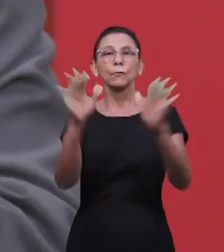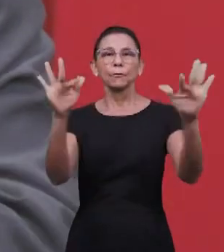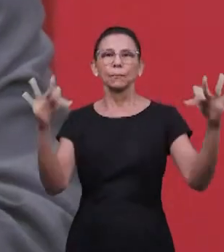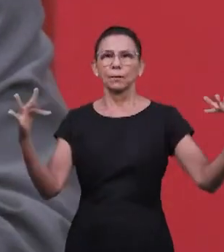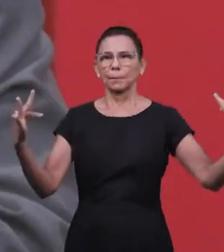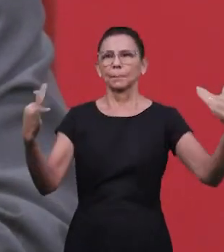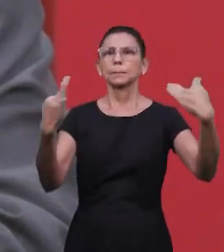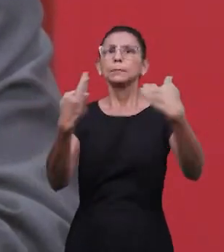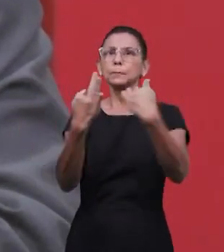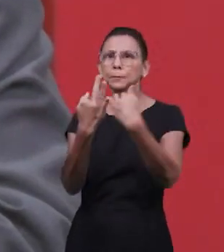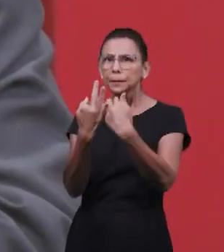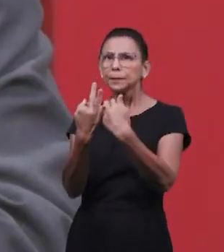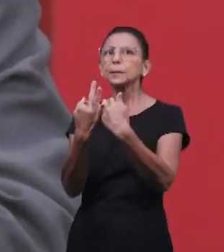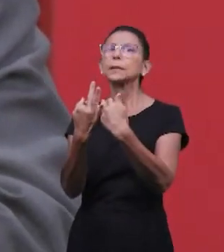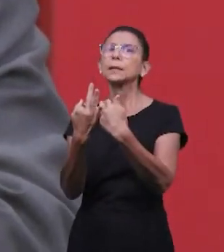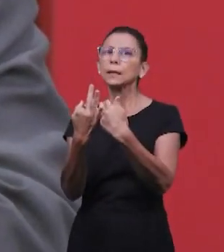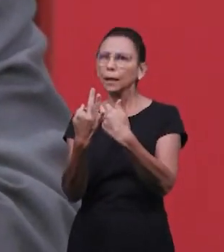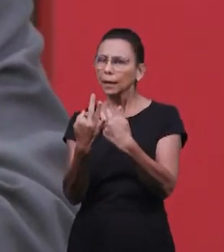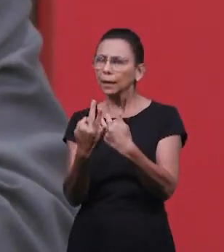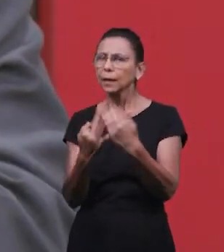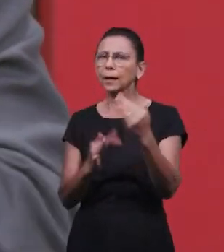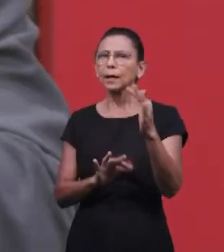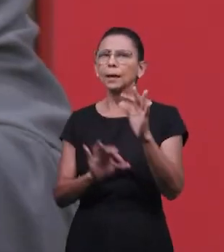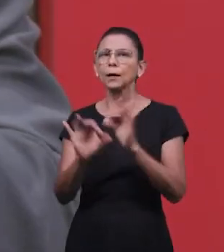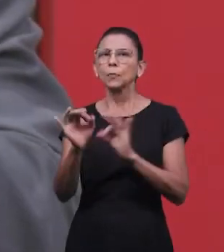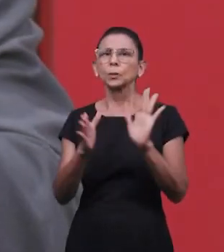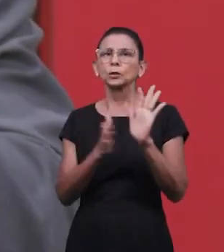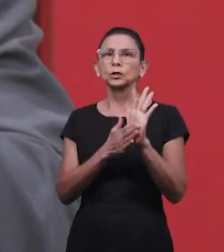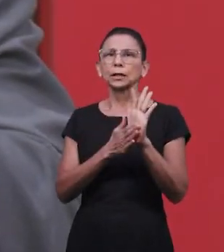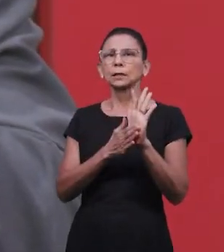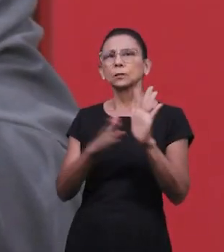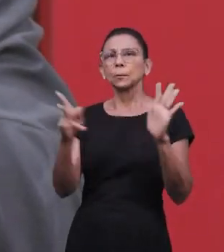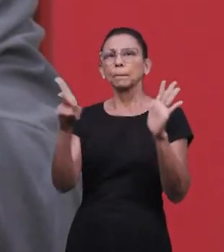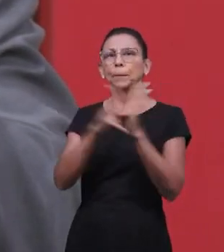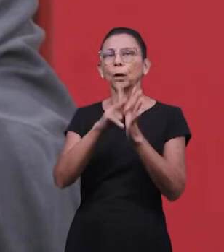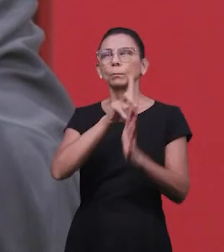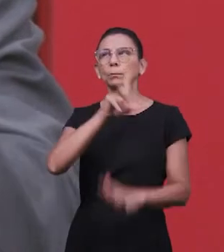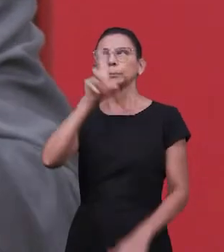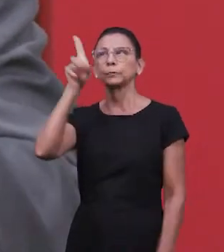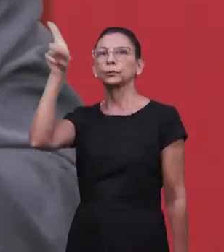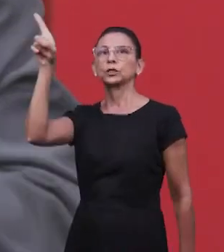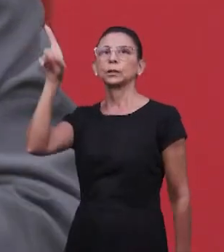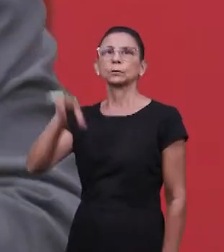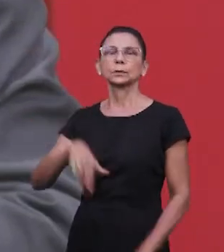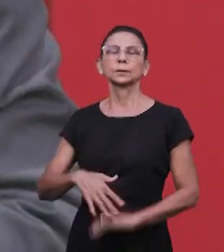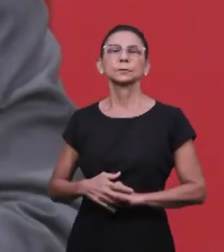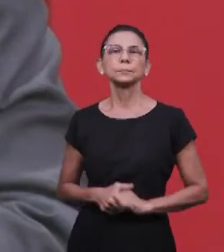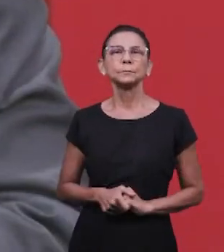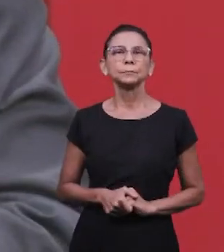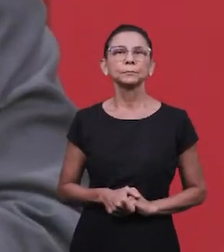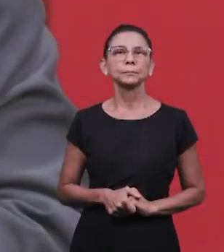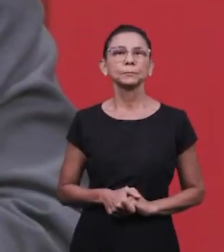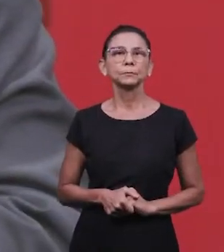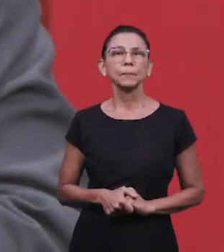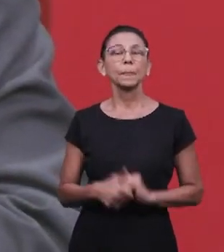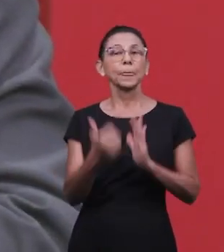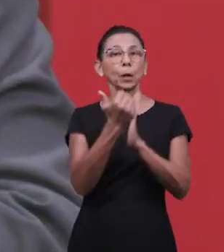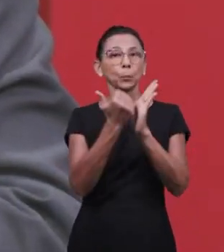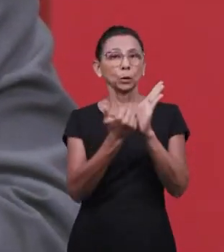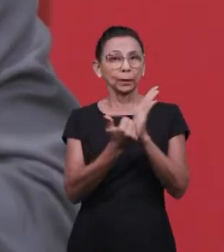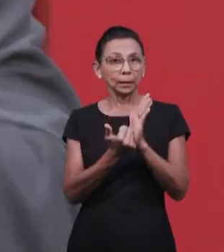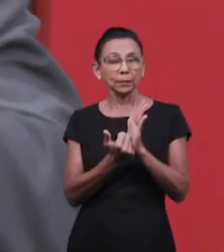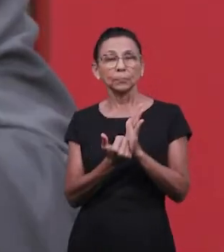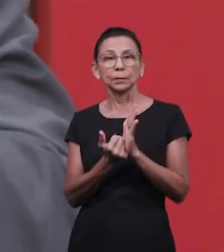programa Família, um Projeto de Deus. Mais um conteúdo que nós estamos trazendo aqui no canal da Igreja Cristã